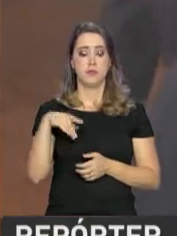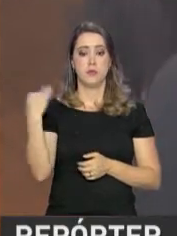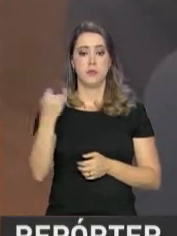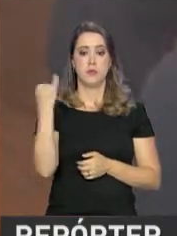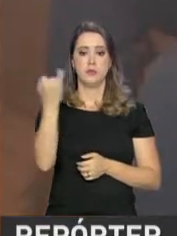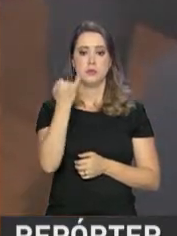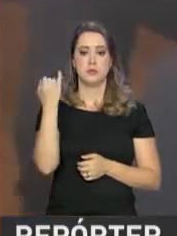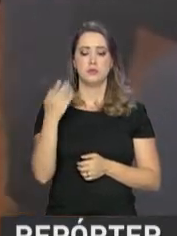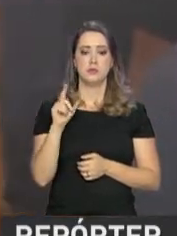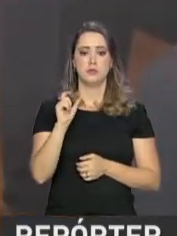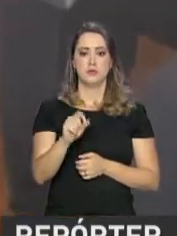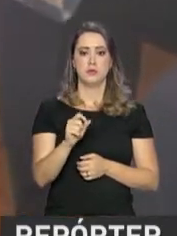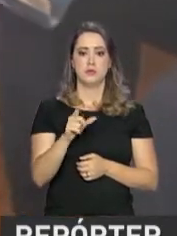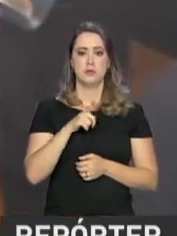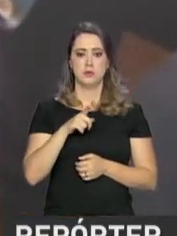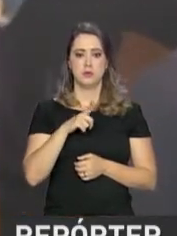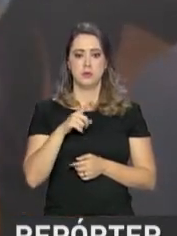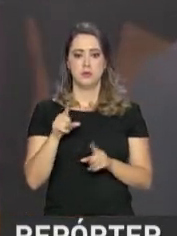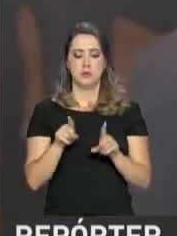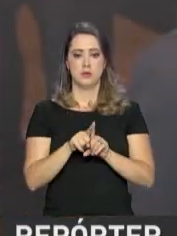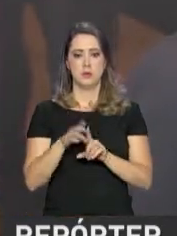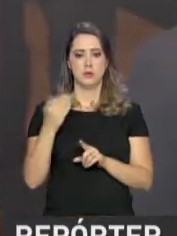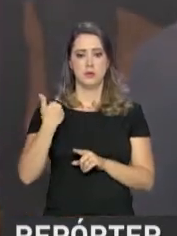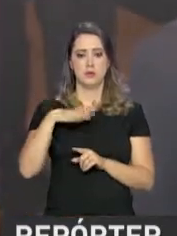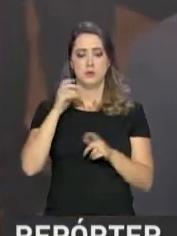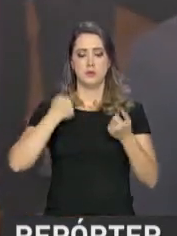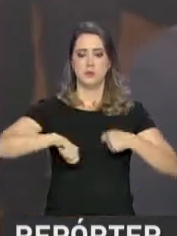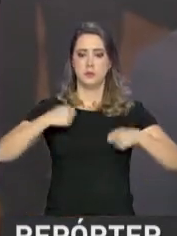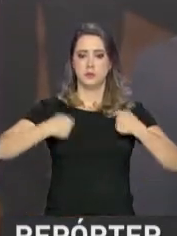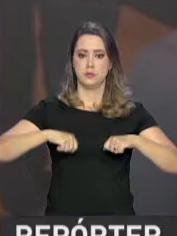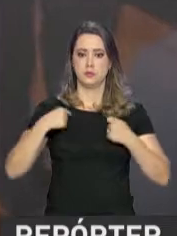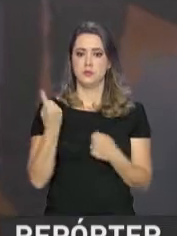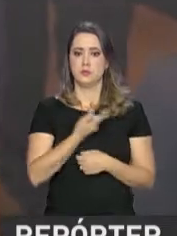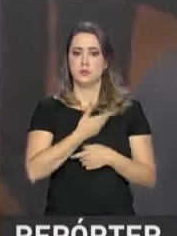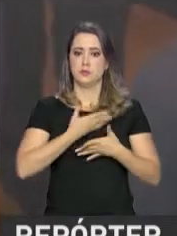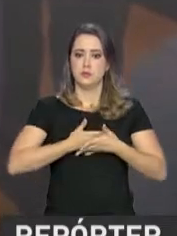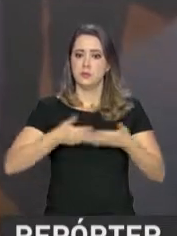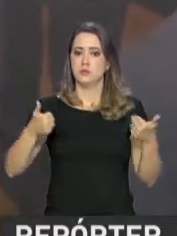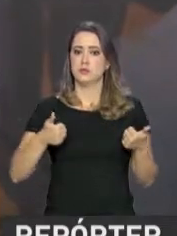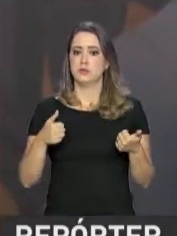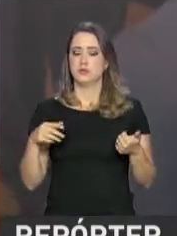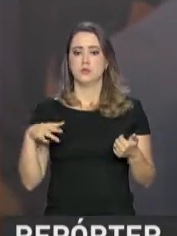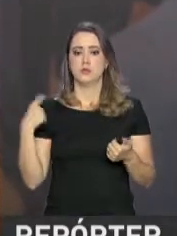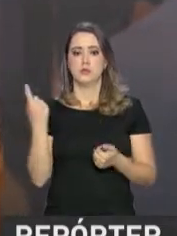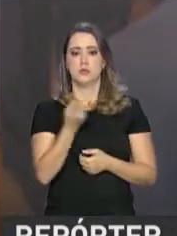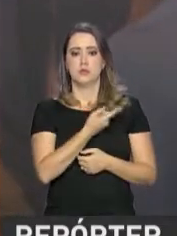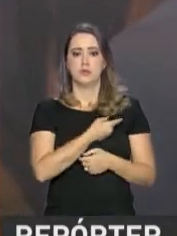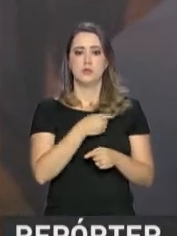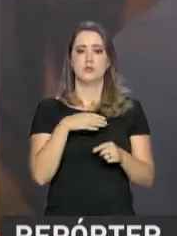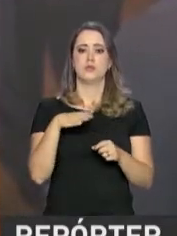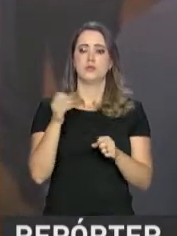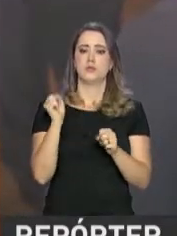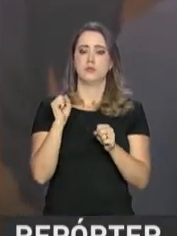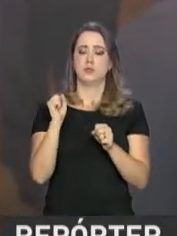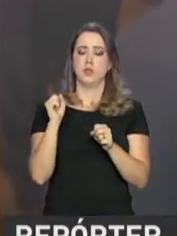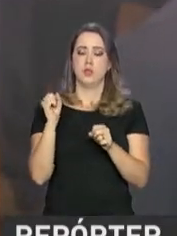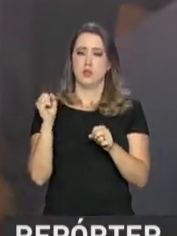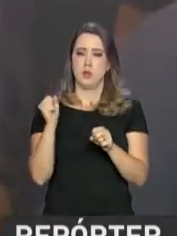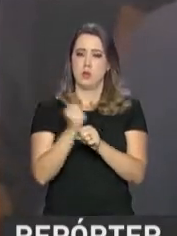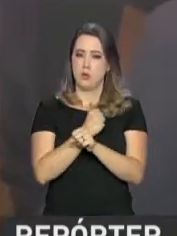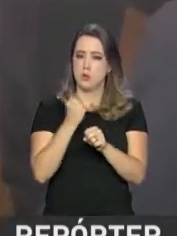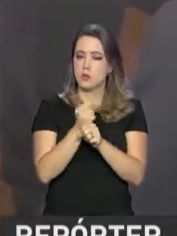grande, há uma necessidade de nós melhorarmos toda a nossa infraestrutura